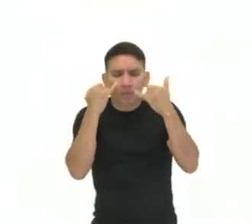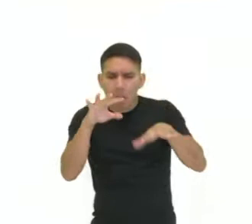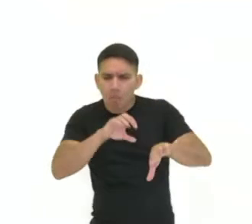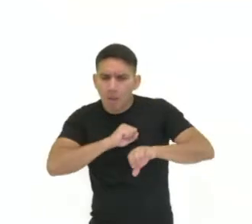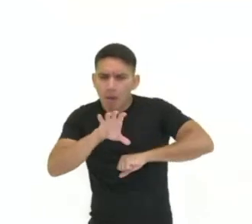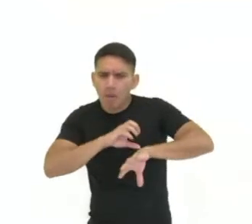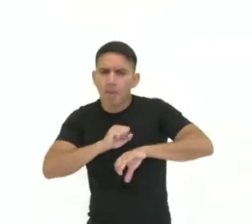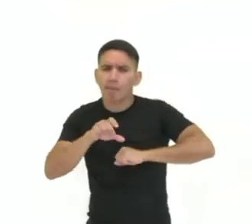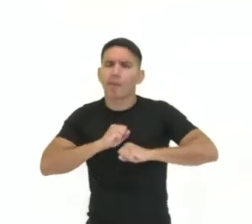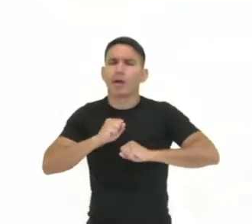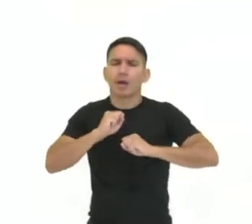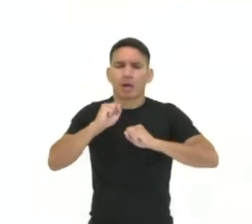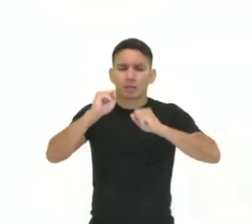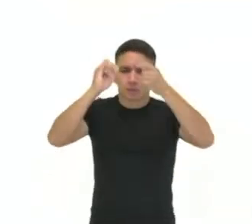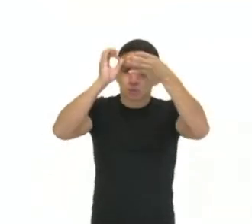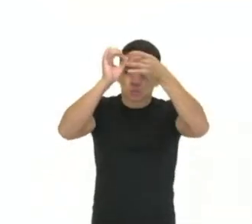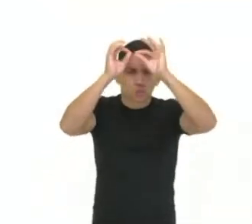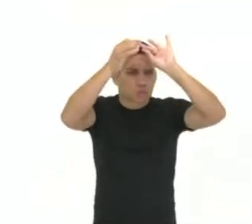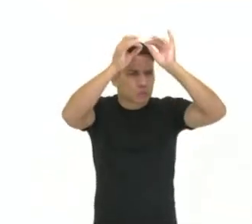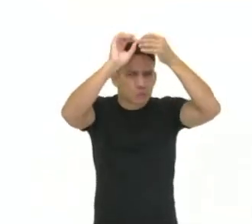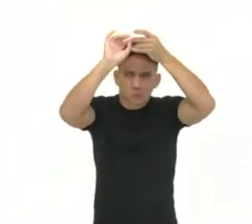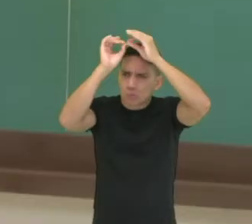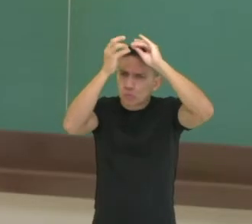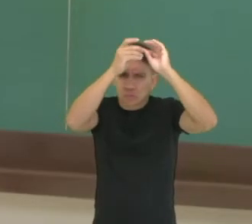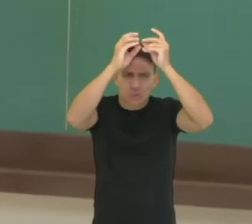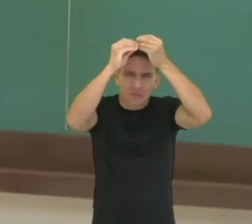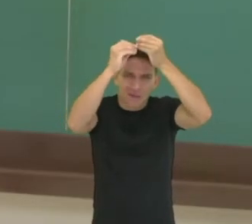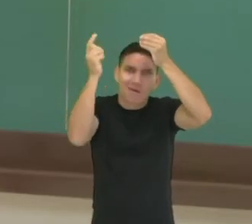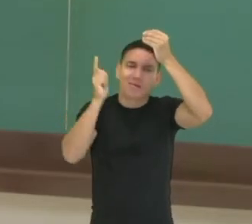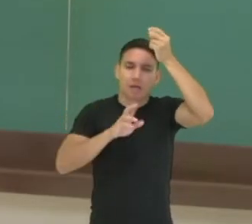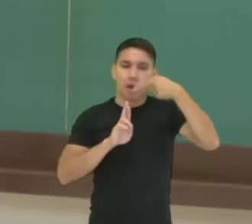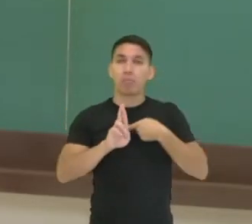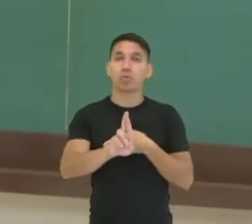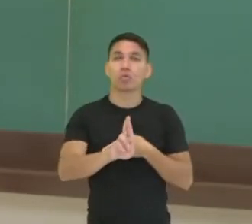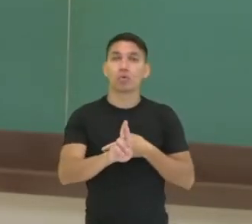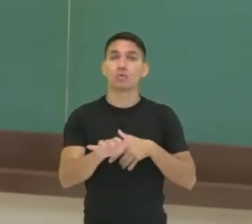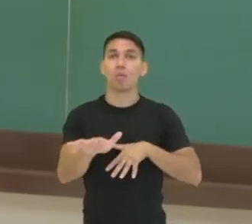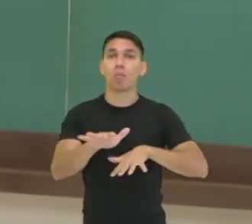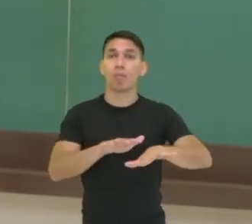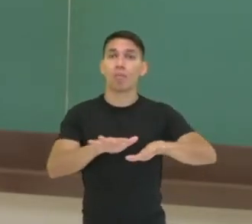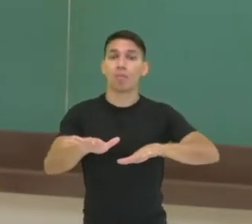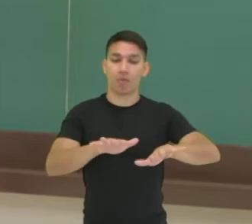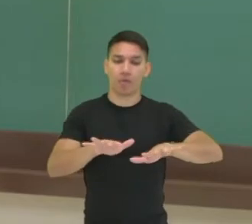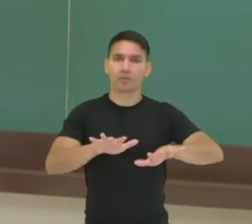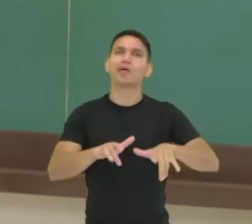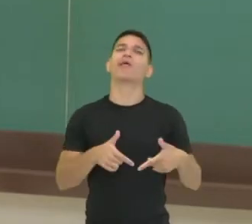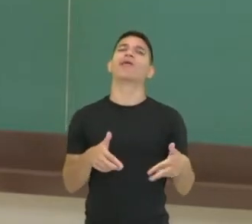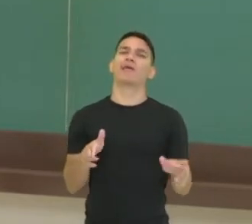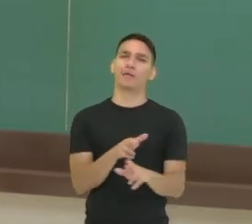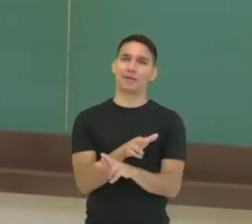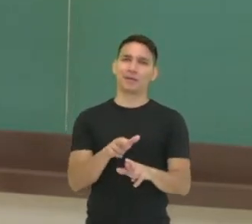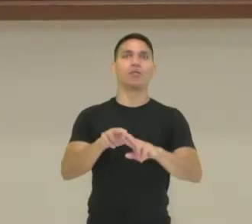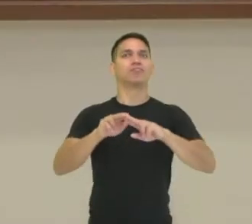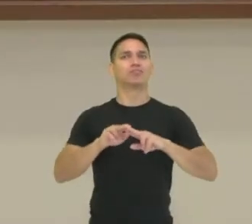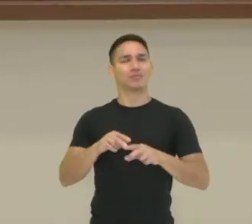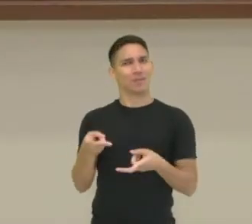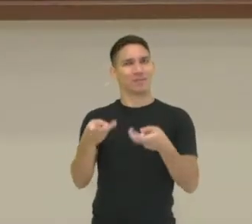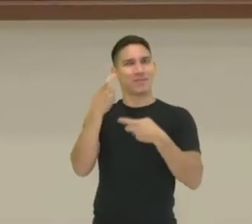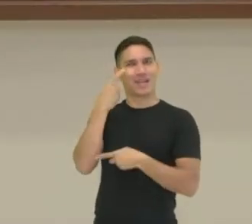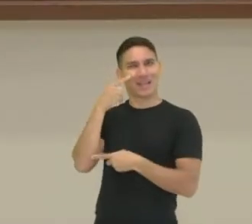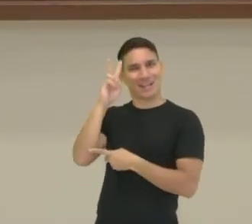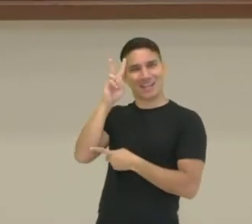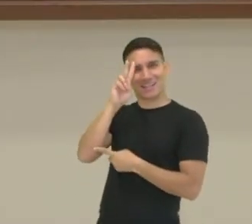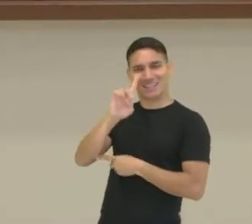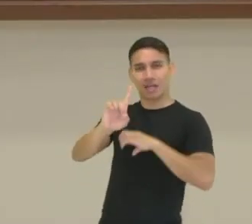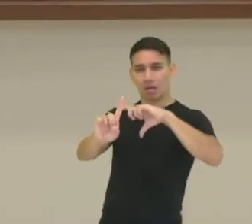elaborar respostas que coordenam os movimentos. E aí tem a relação com o nosso goleiro, lá naquela imagem